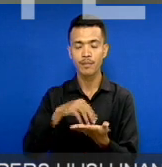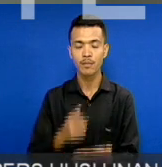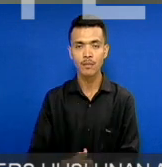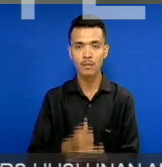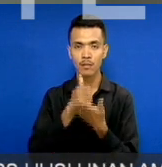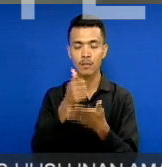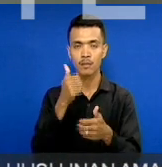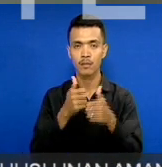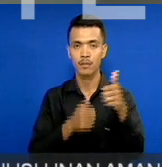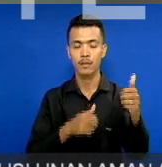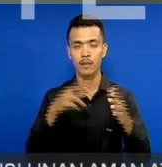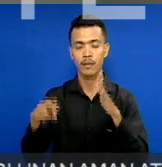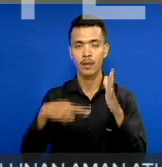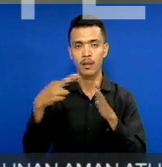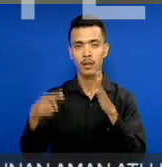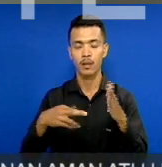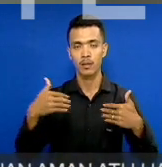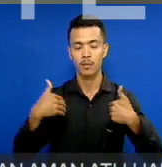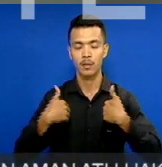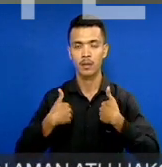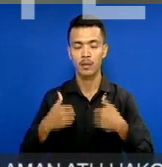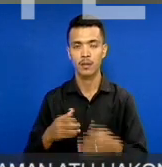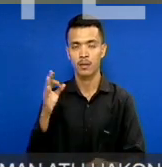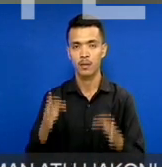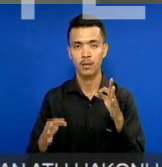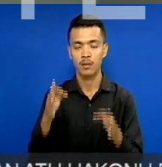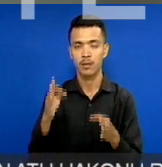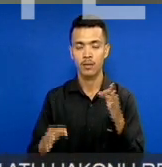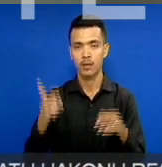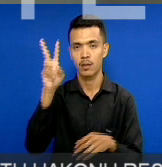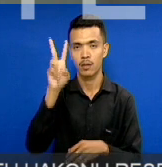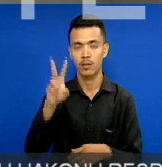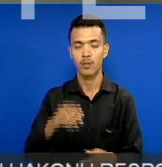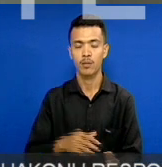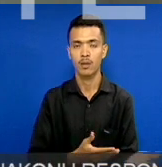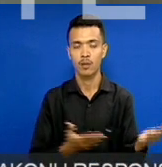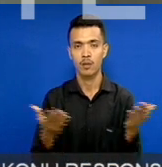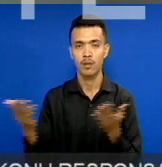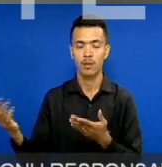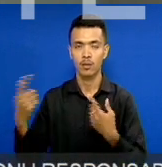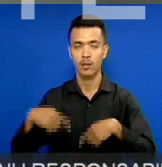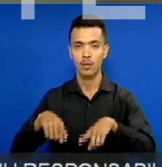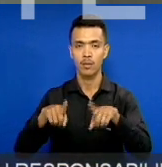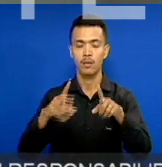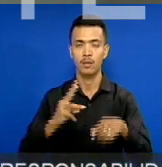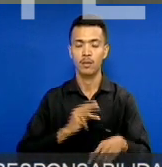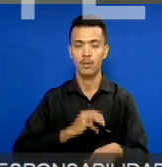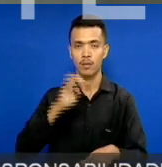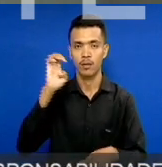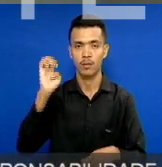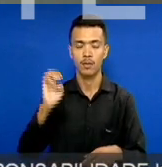vazia para matar dala. Nebe magi ha ona. Portanto, na rua, ma consegue referir bai ha Maurici, na